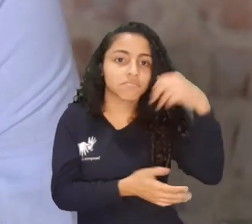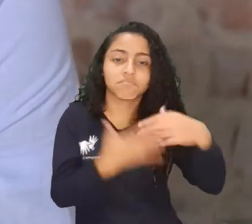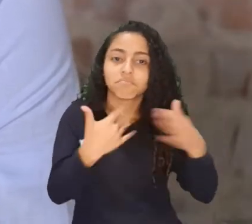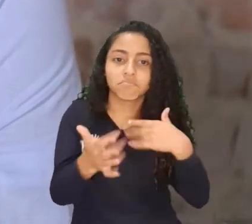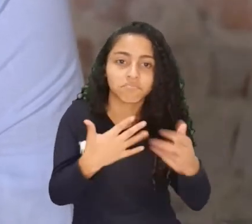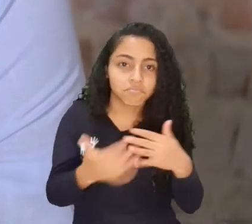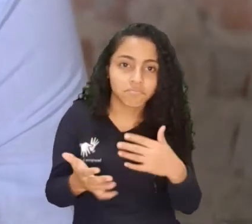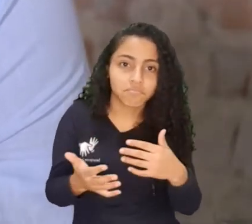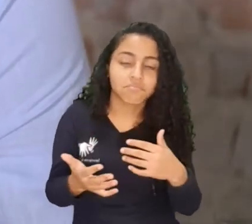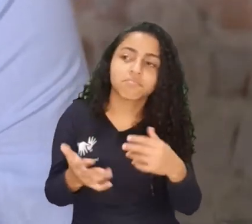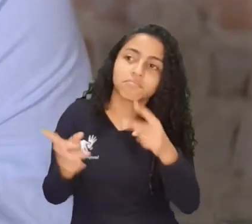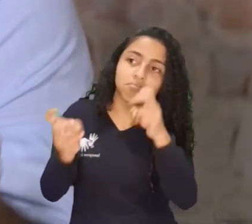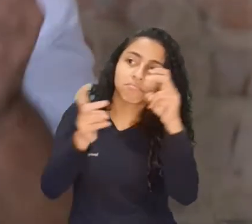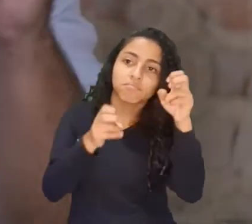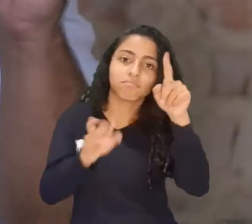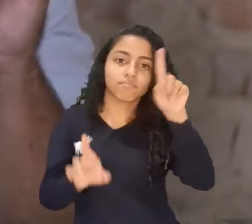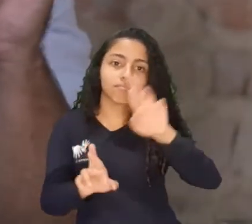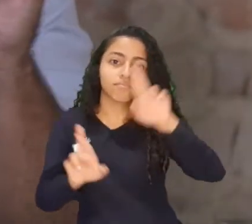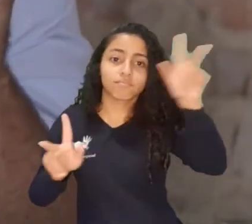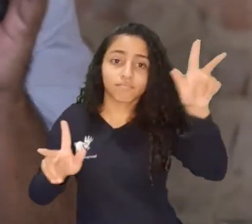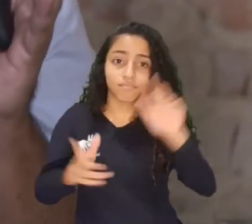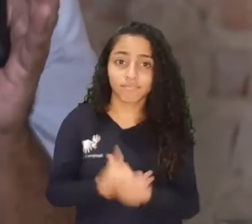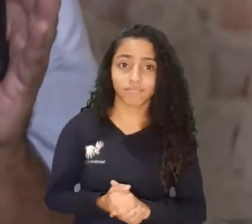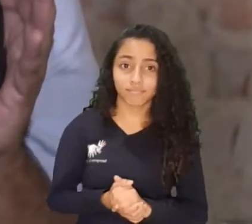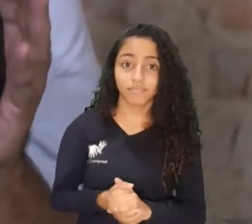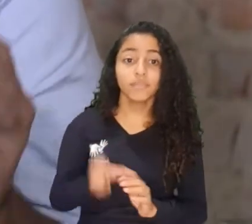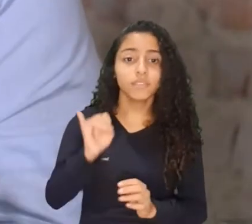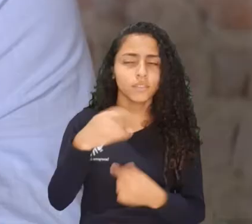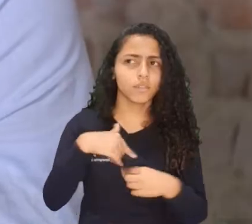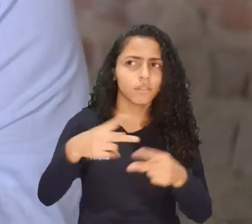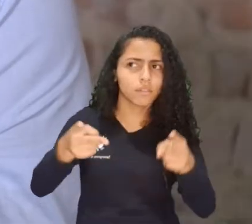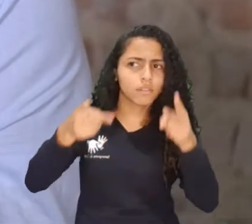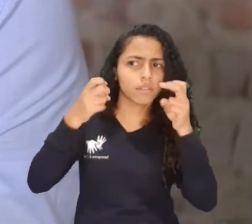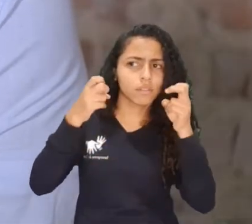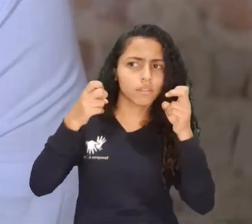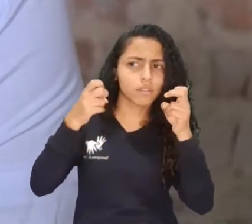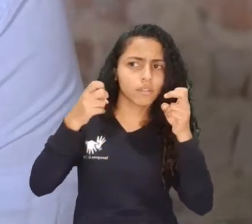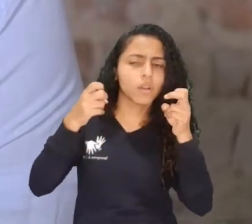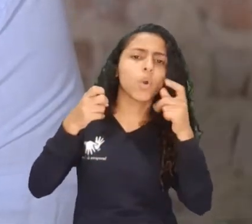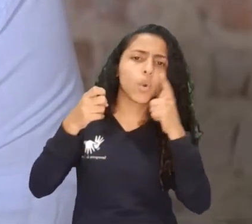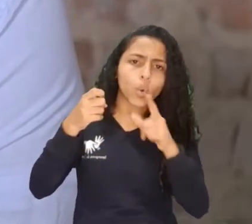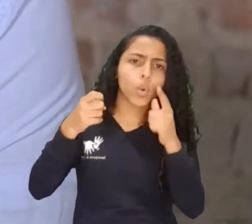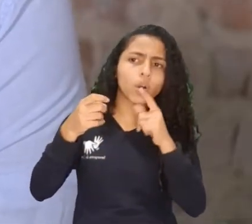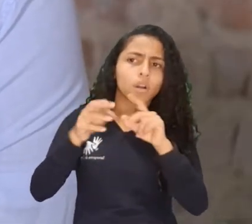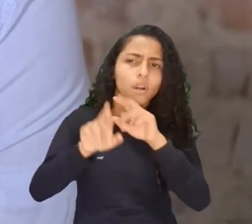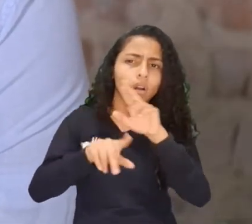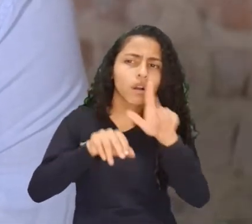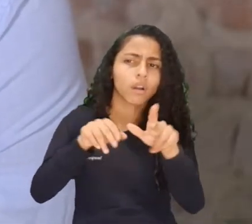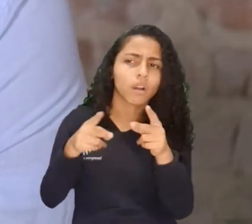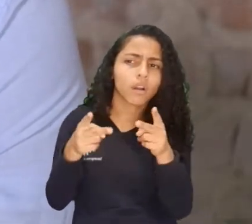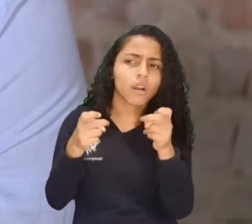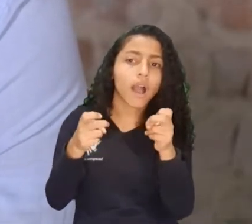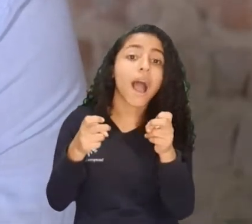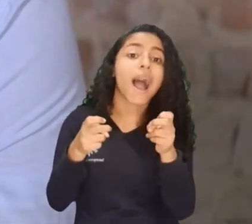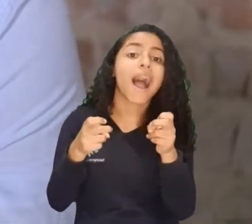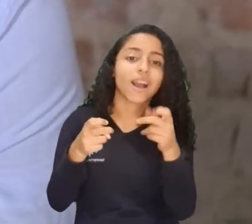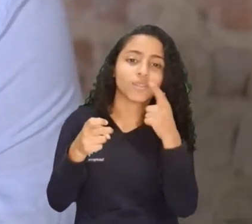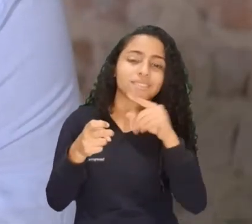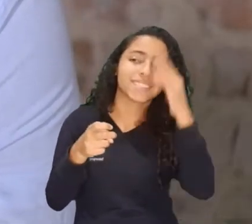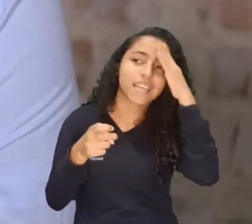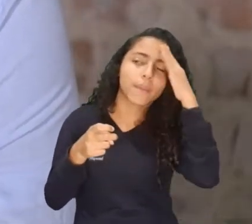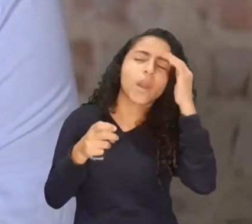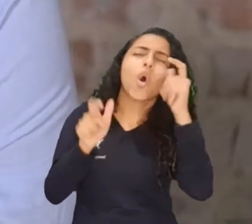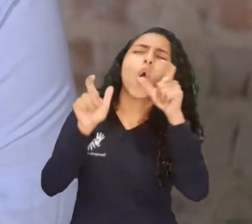correlação e se eu consigo projetar essas variáveis, eu facilmente consigo prever para onde uma espécie pode ir ou